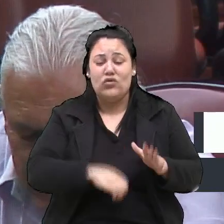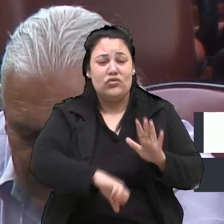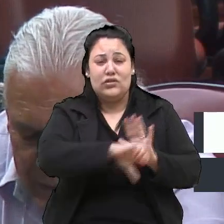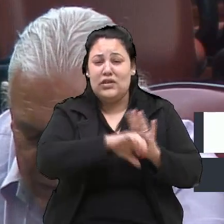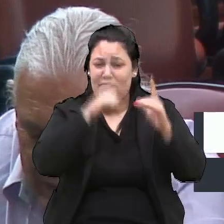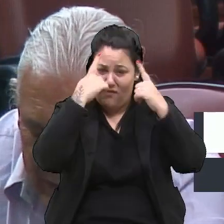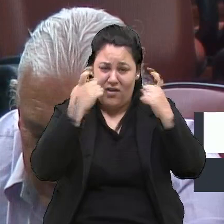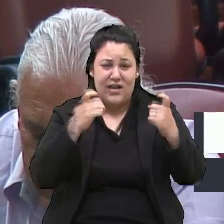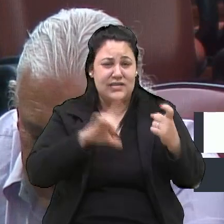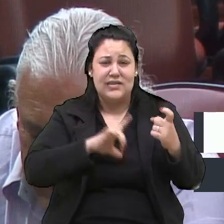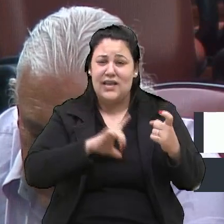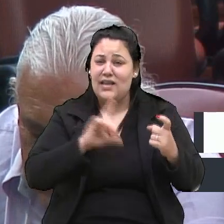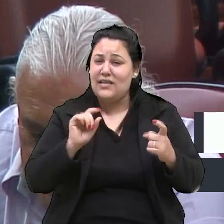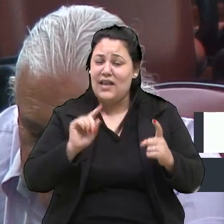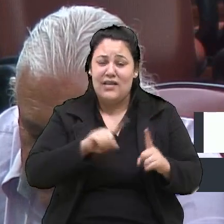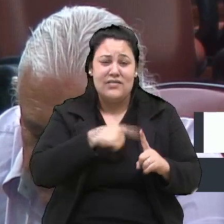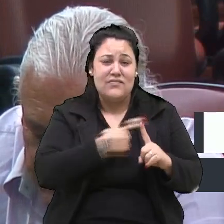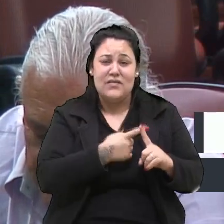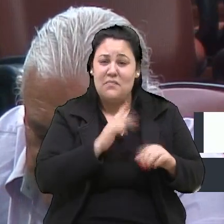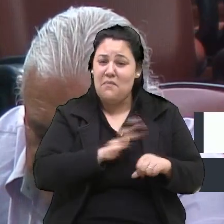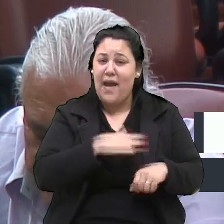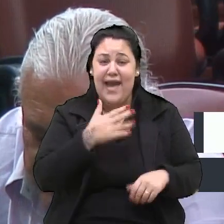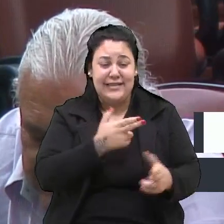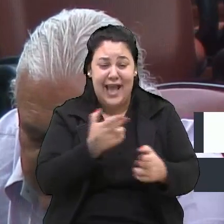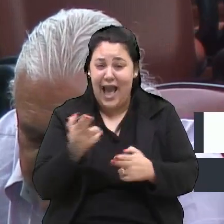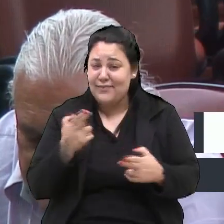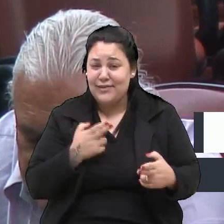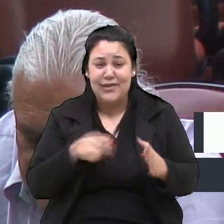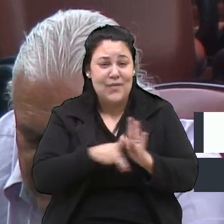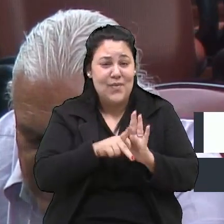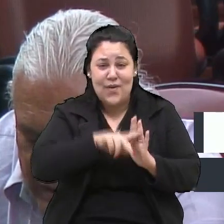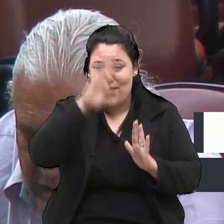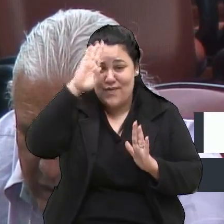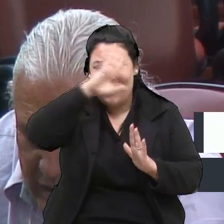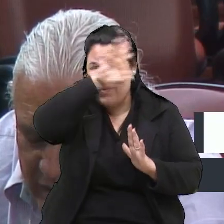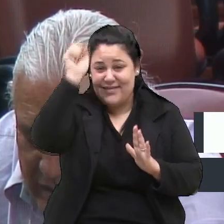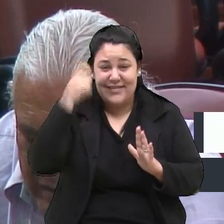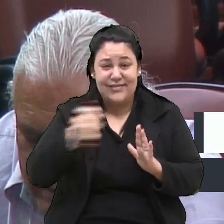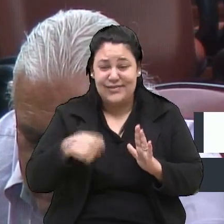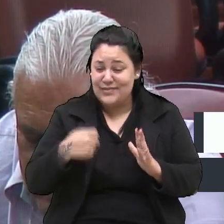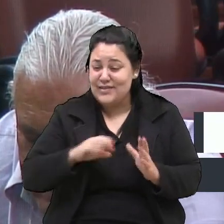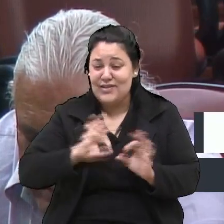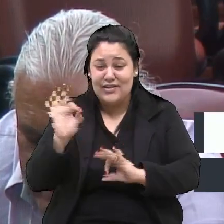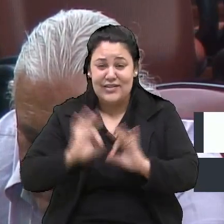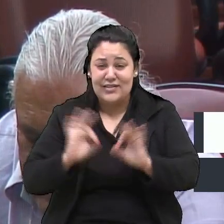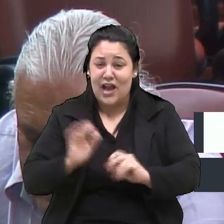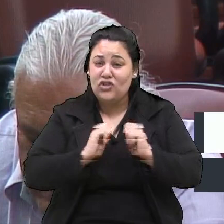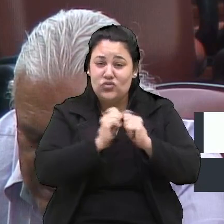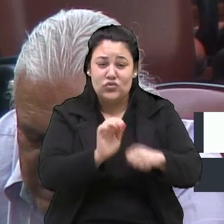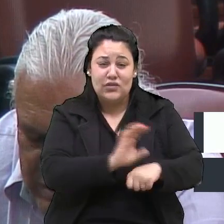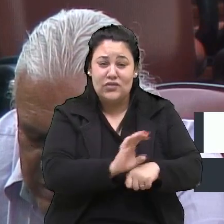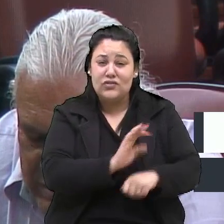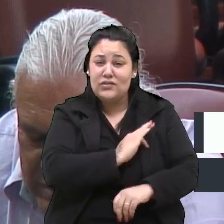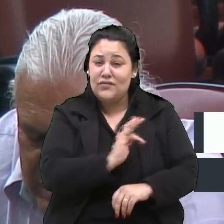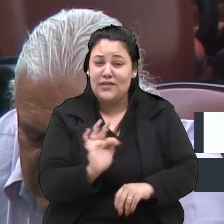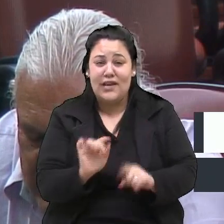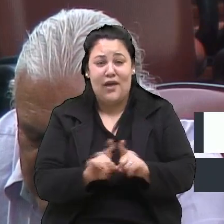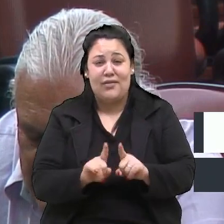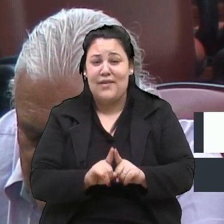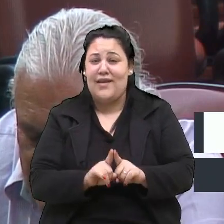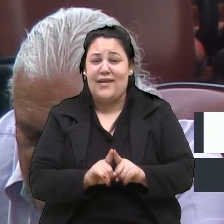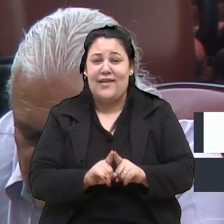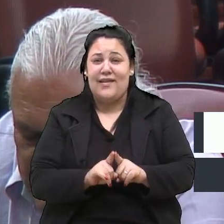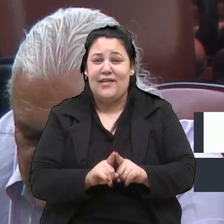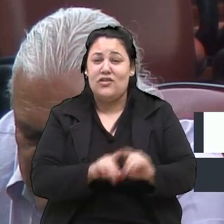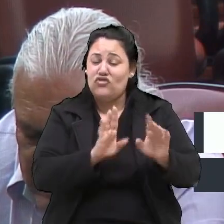10 vezes mais do que eles. Então, nós precisamos reformular através da Constituição Federal, e já foi